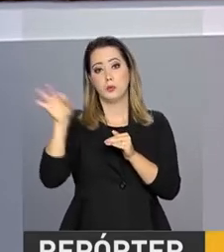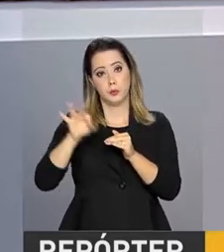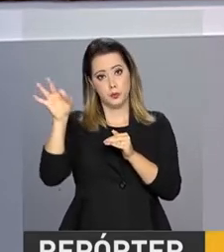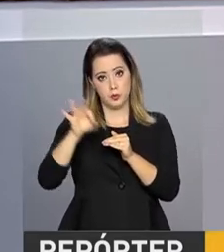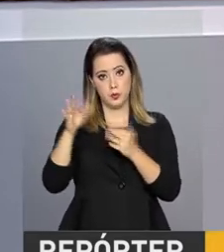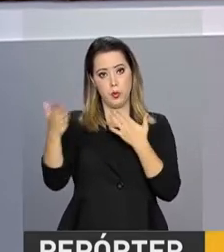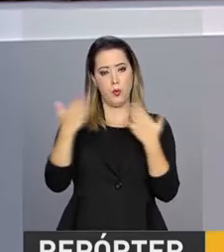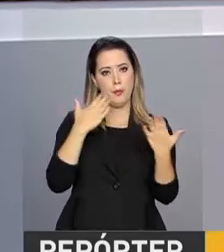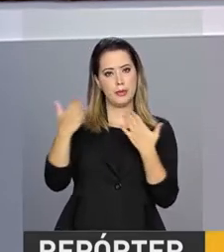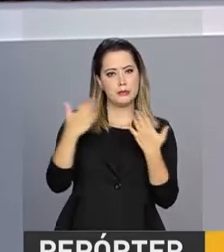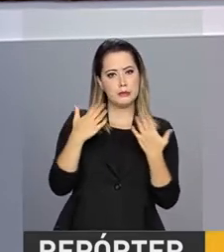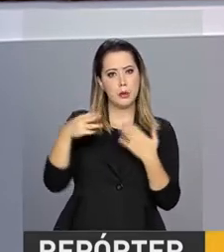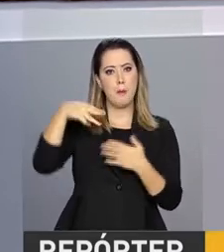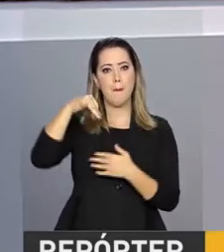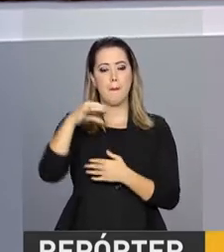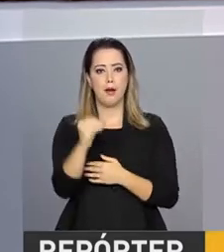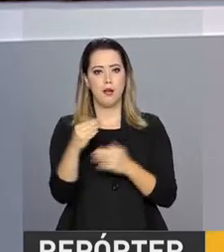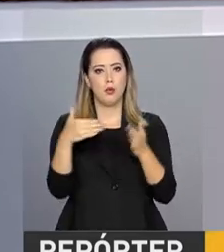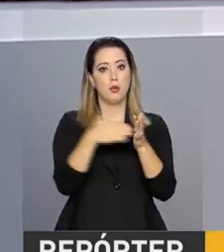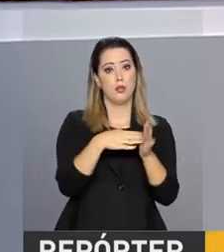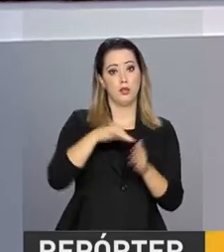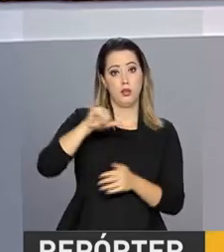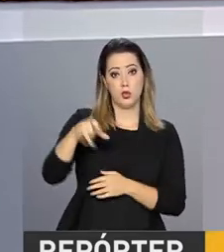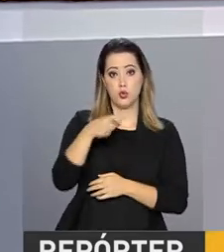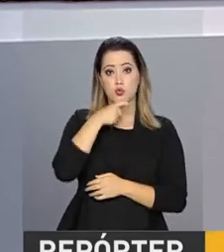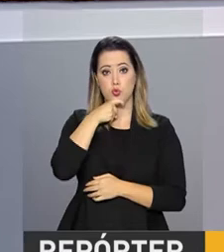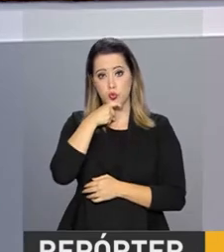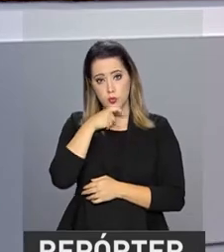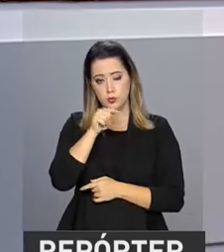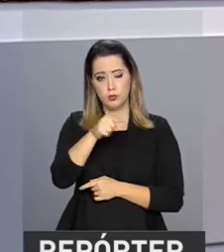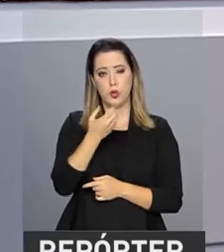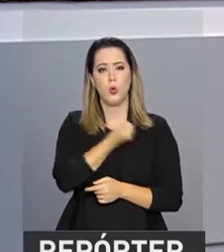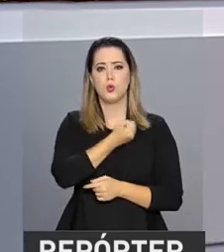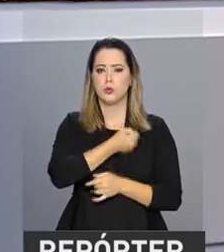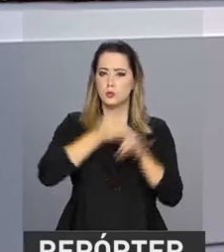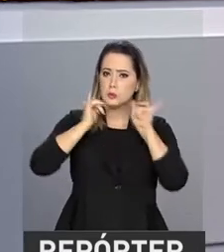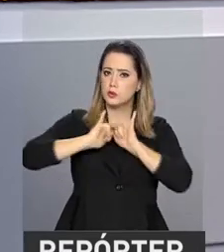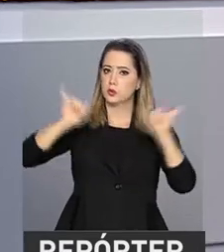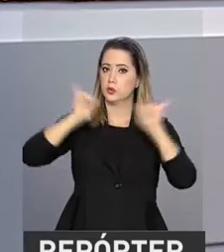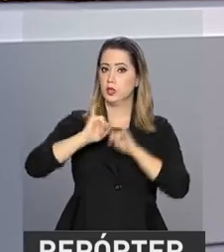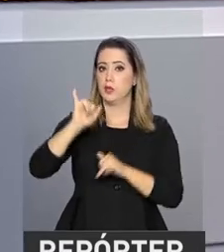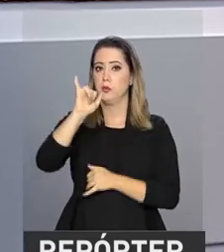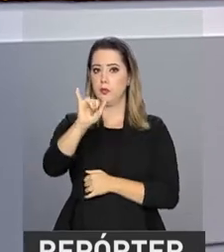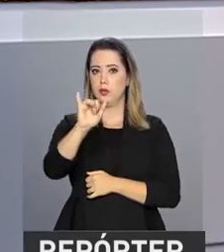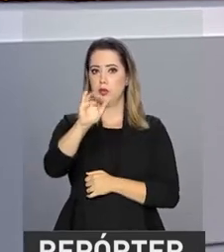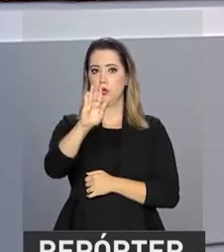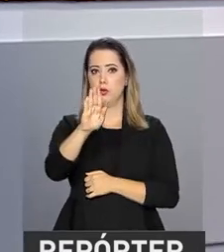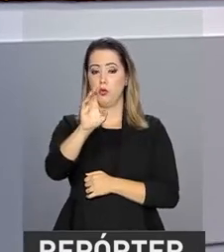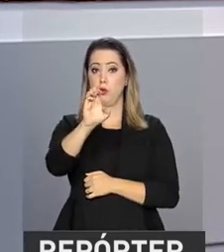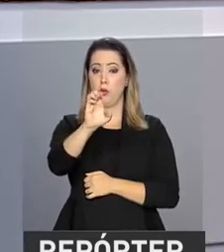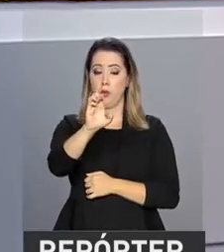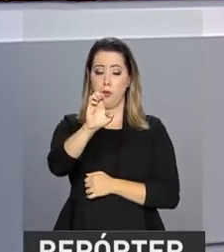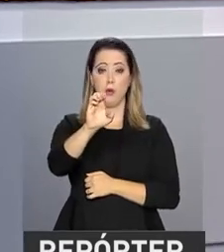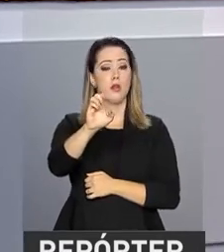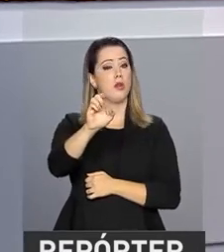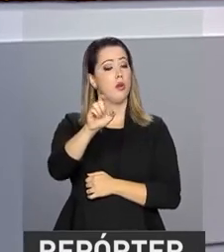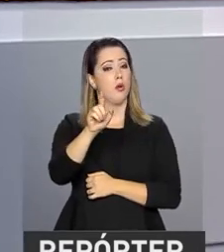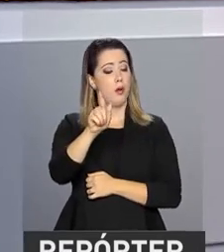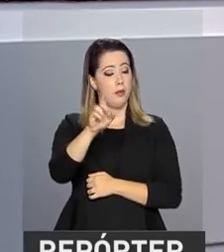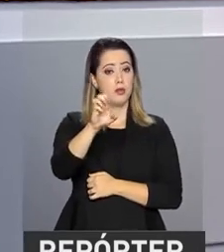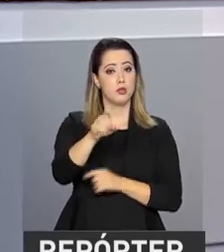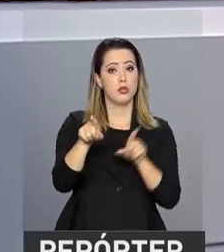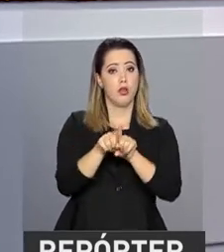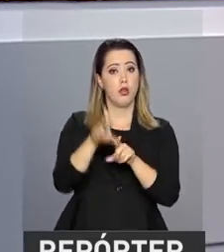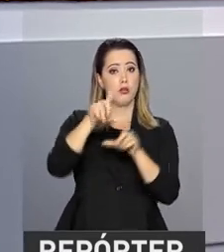comparação com o intervalo entre maio e julho os números foram divulgados pelo ibge e este é o nível mais baixo desde o final de